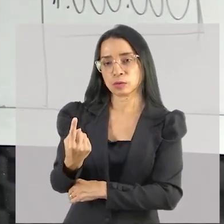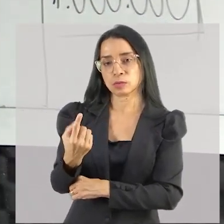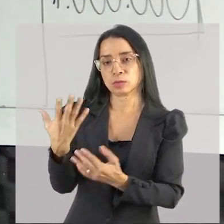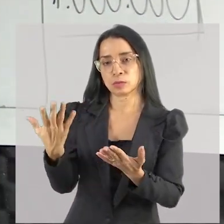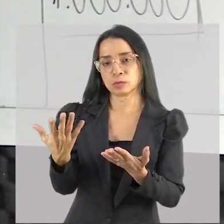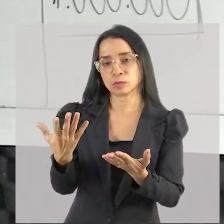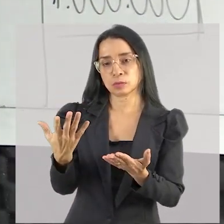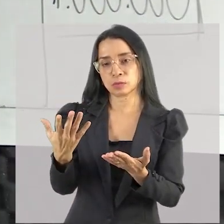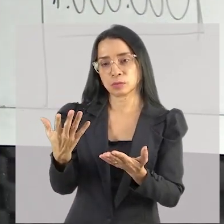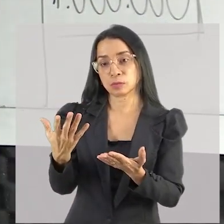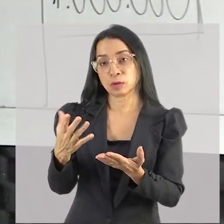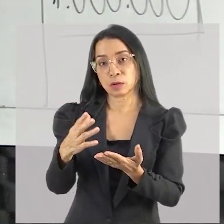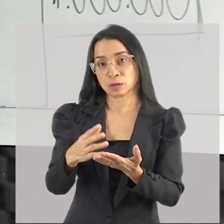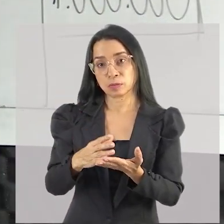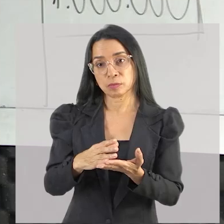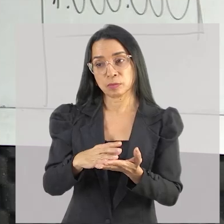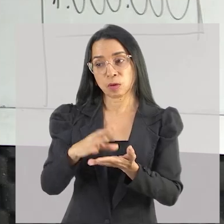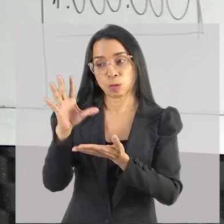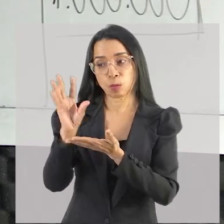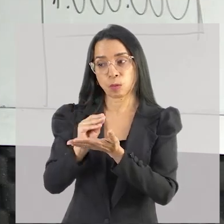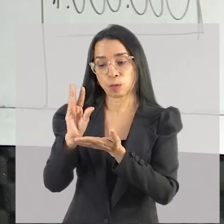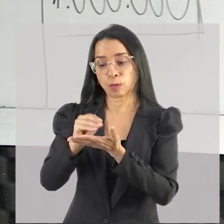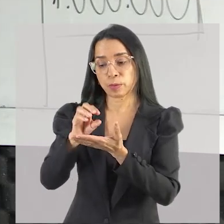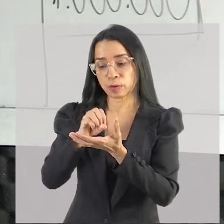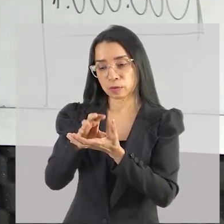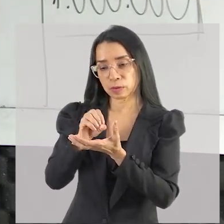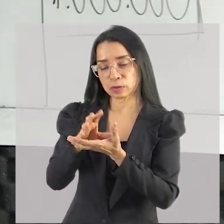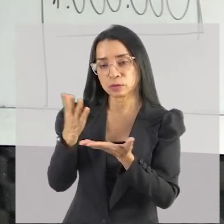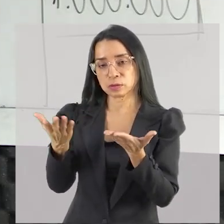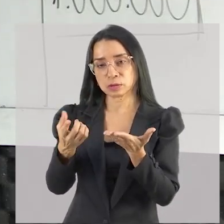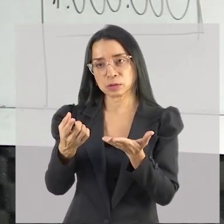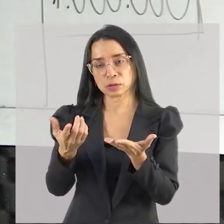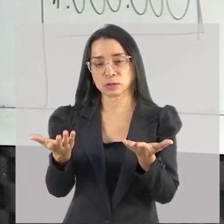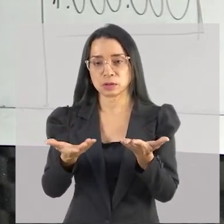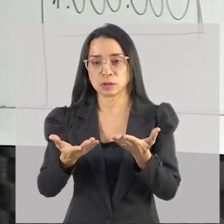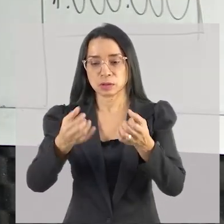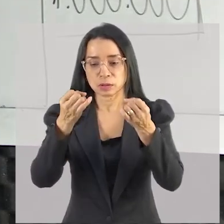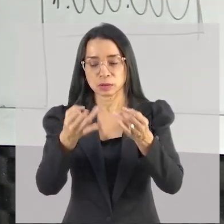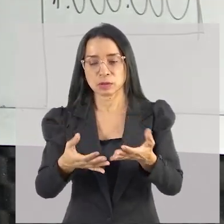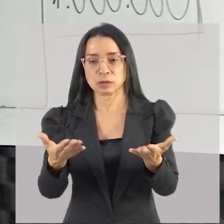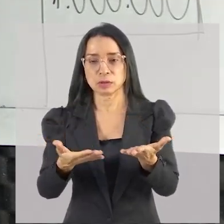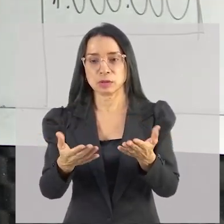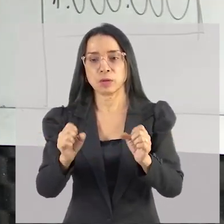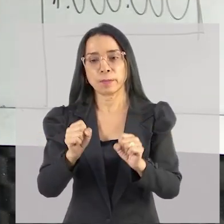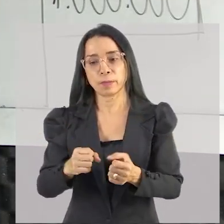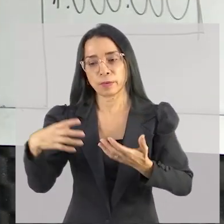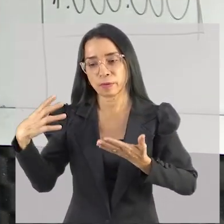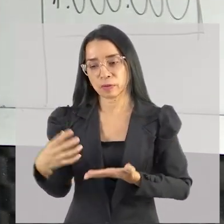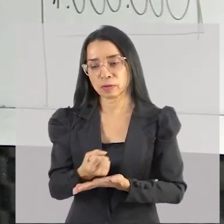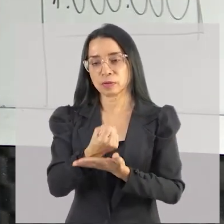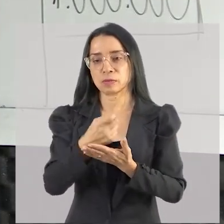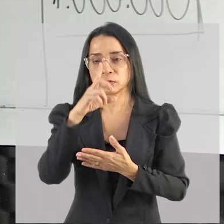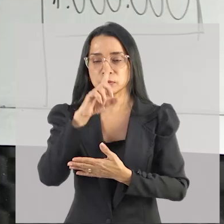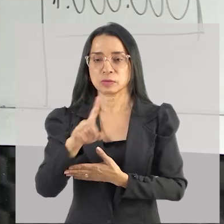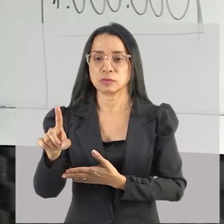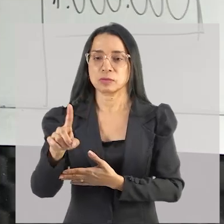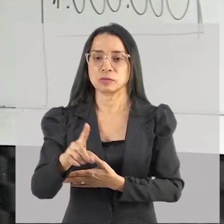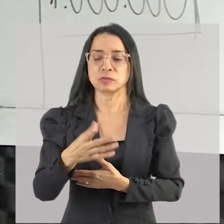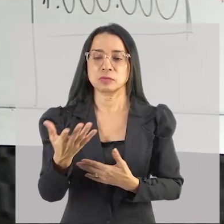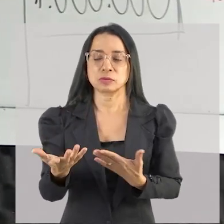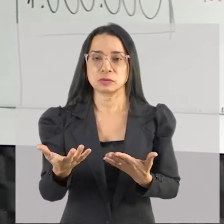Vão pegando aí as dicas que a gente vai passando para vocês, tá? Essas dicas aí podem te salvar no dia da